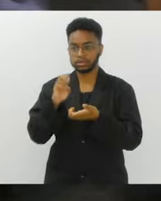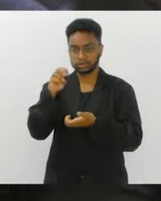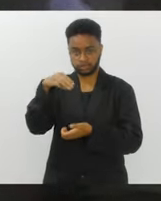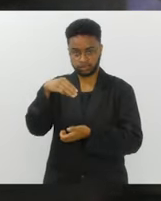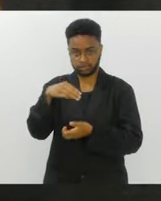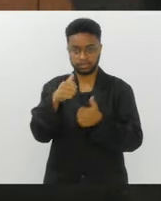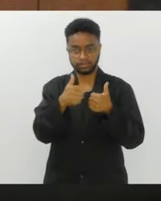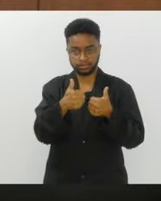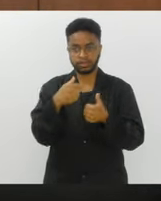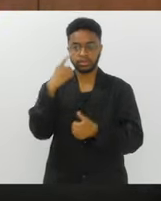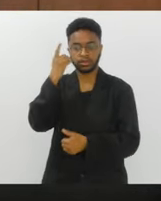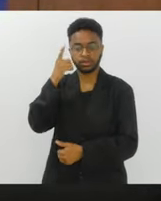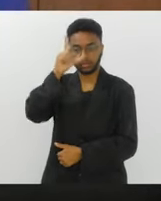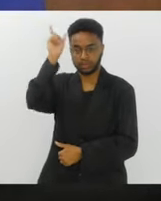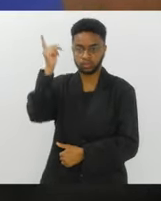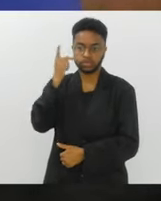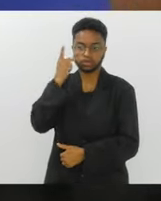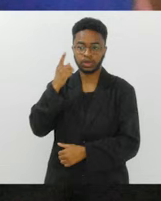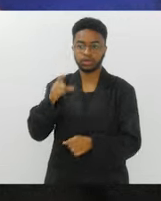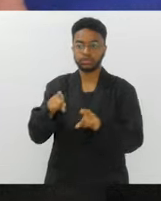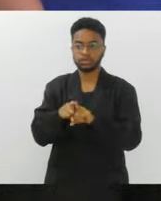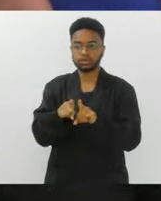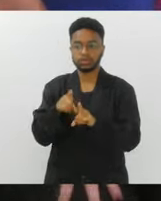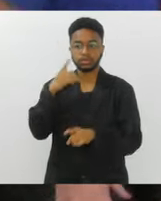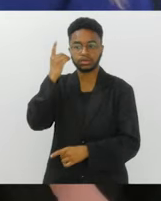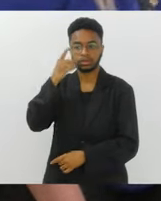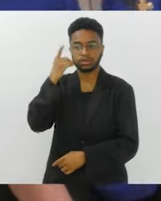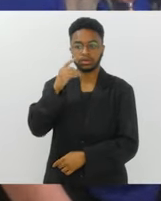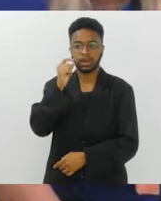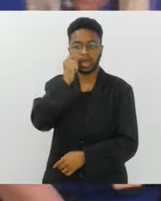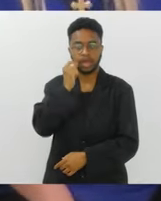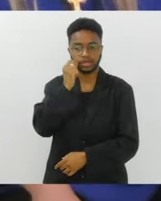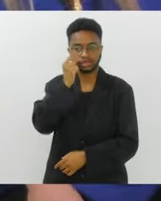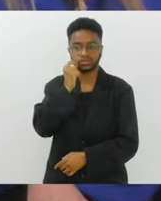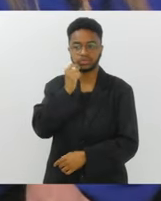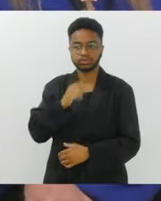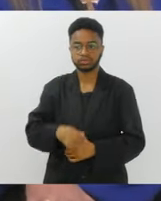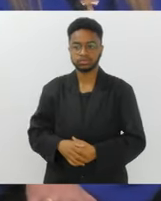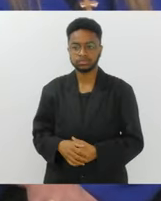5 minutos. Deputado Luiz Paulo, deputado Ratinho,